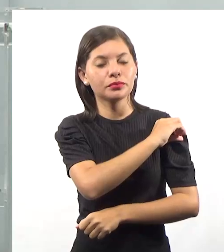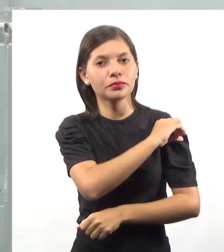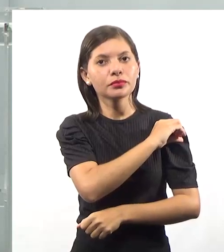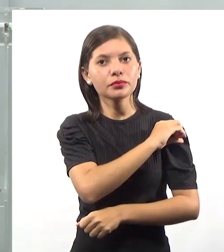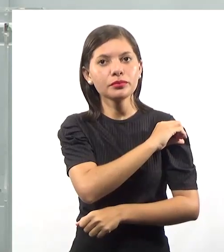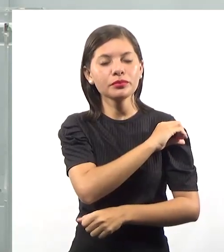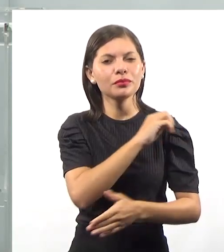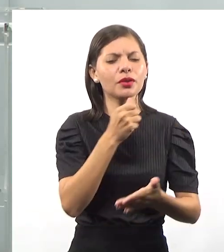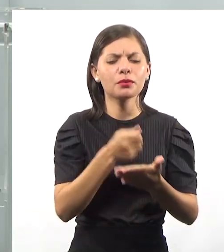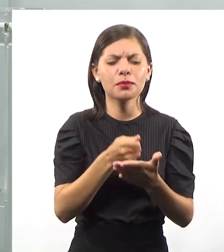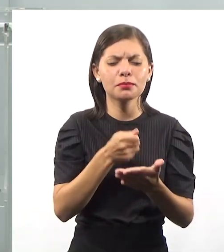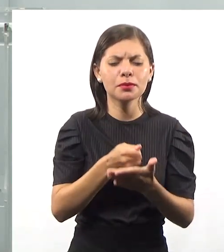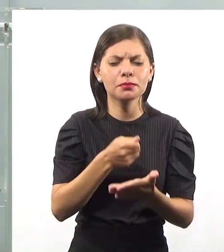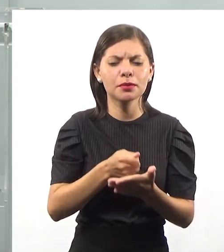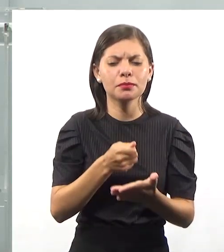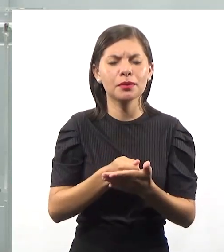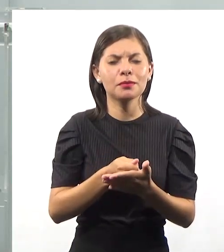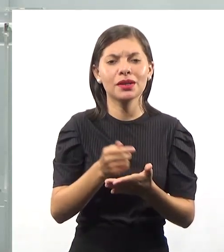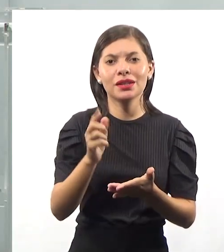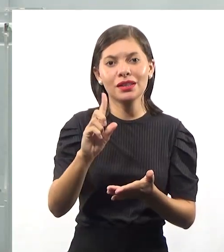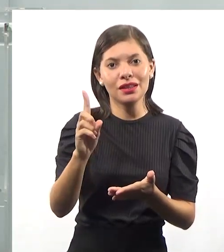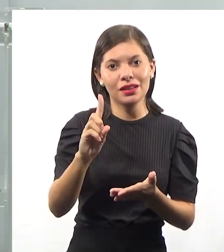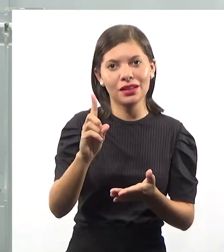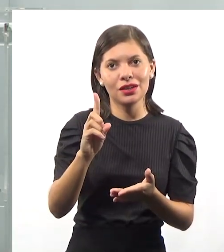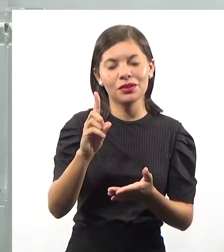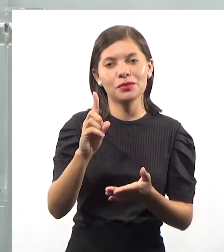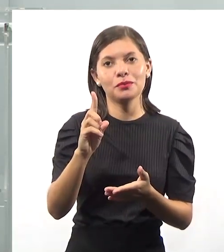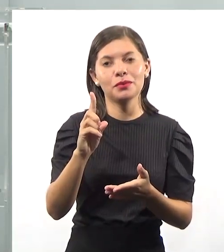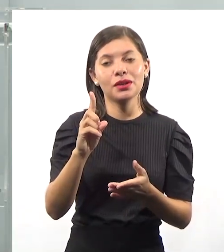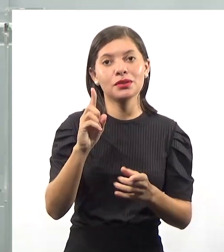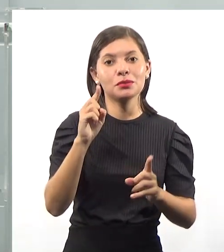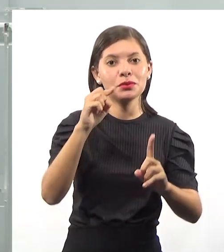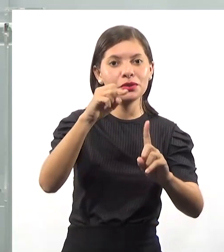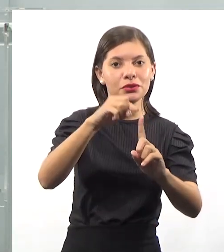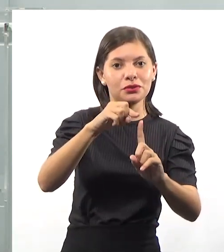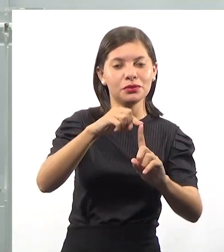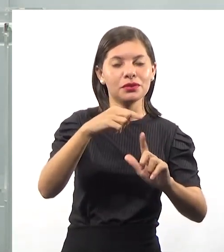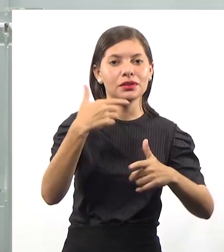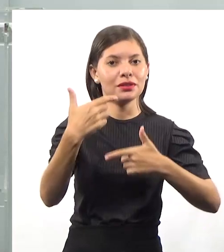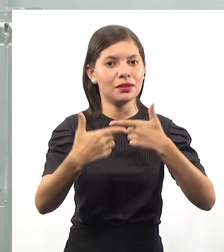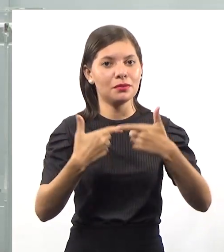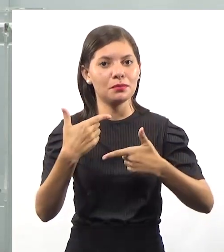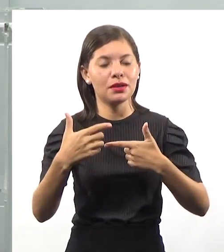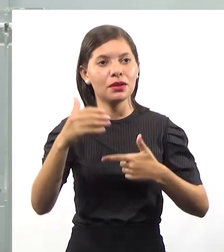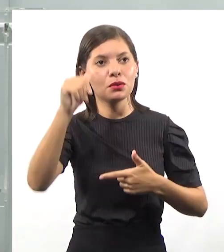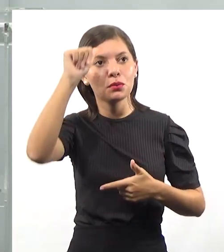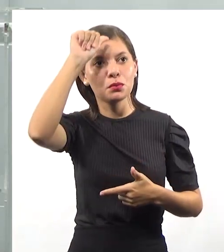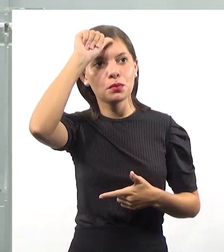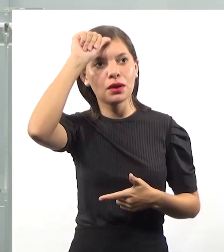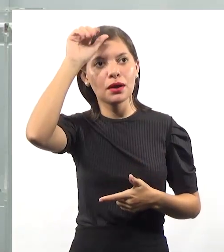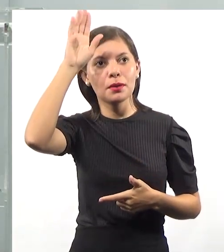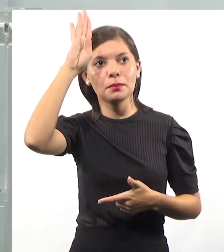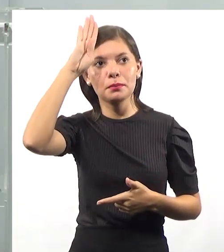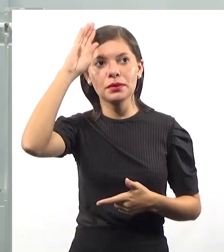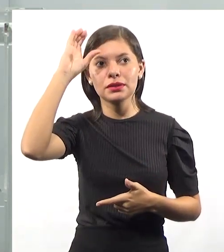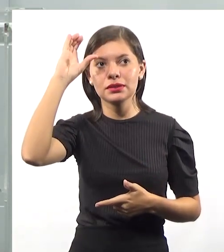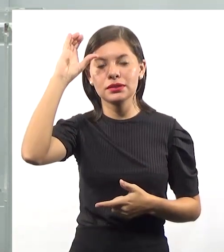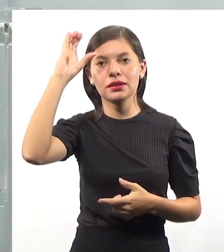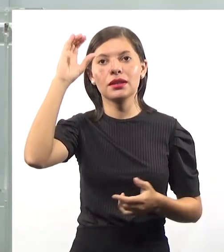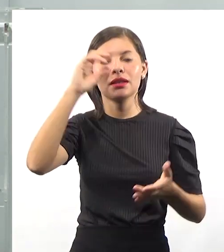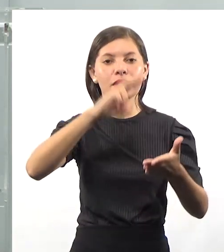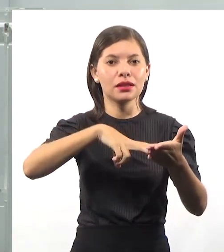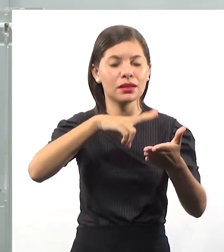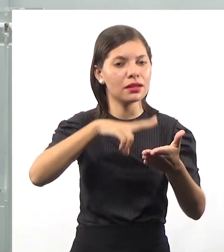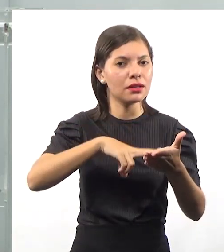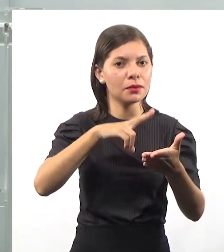pela LDB, há a intenção de que você já trabalhe com o processo de alfabetização, embora a alfabetização,